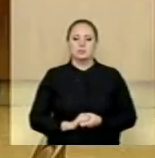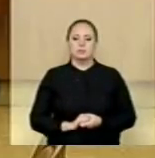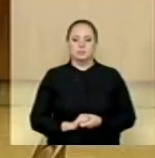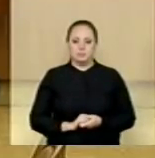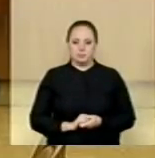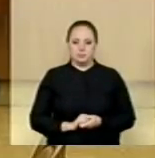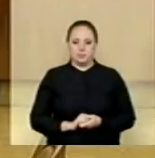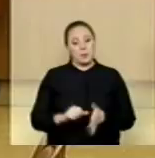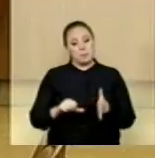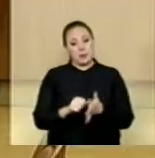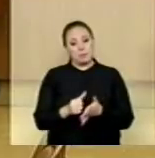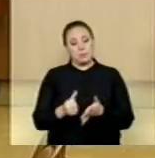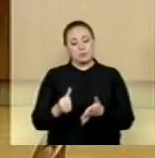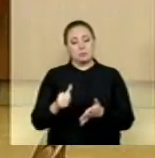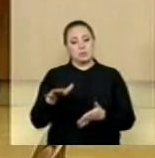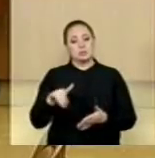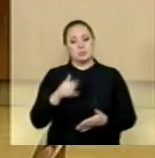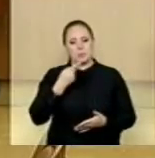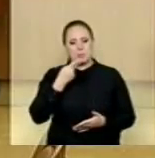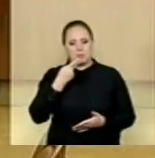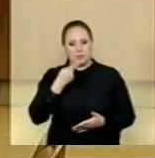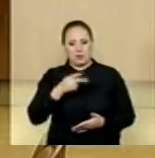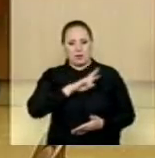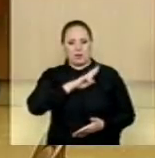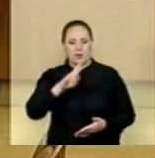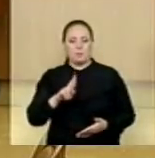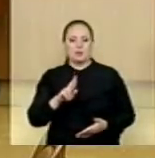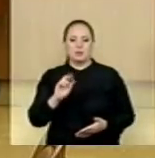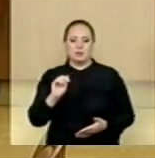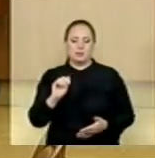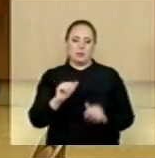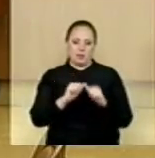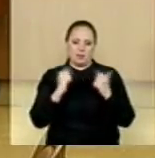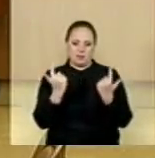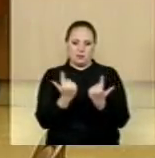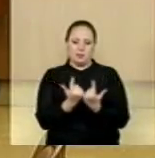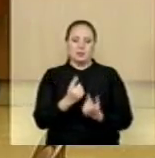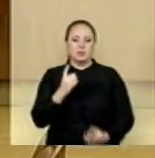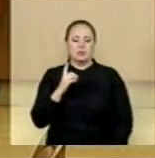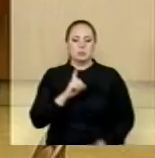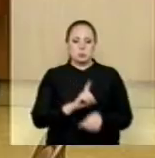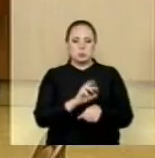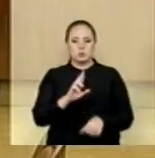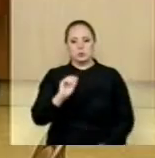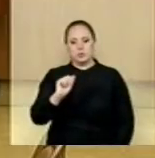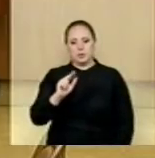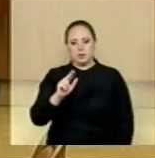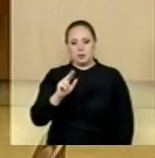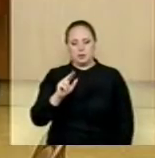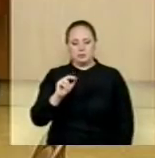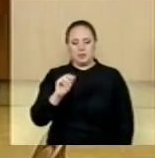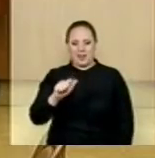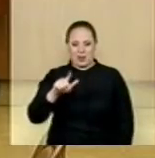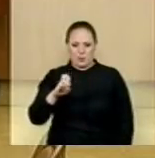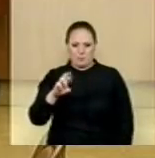Inicialmente, convido a falar pela autora dessas ações diretas, doutor Alberto Pavi Ribeiro, que falará pela